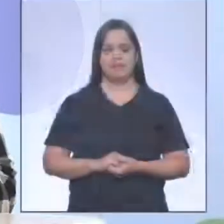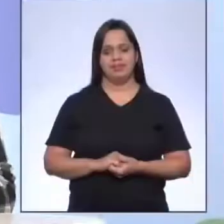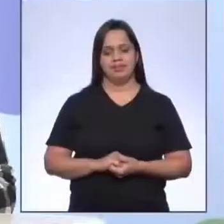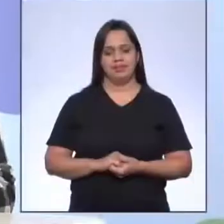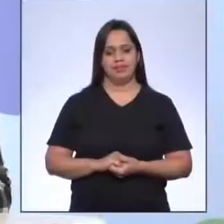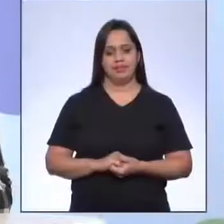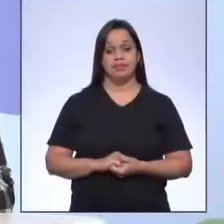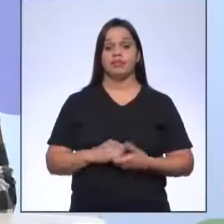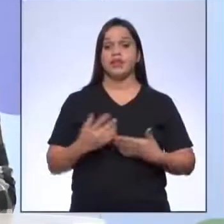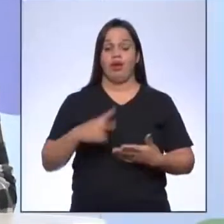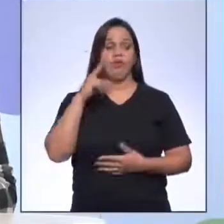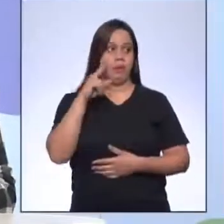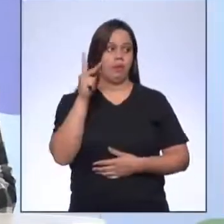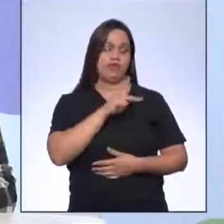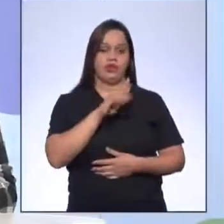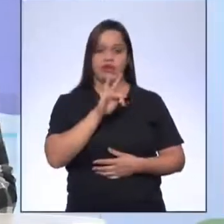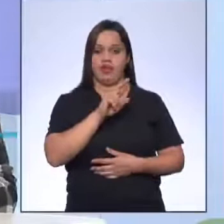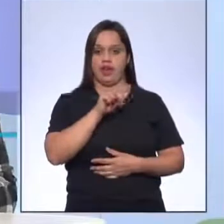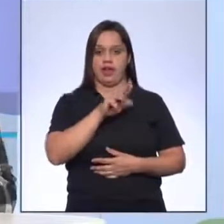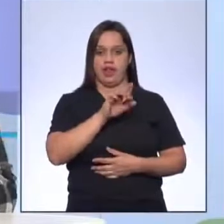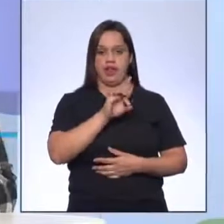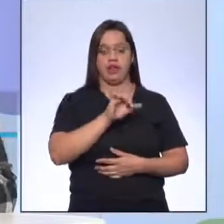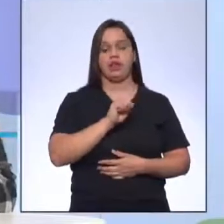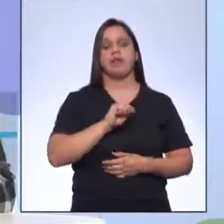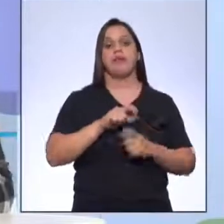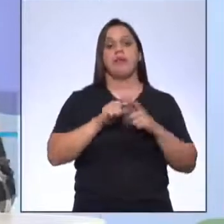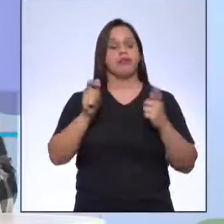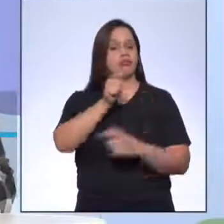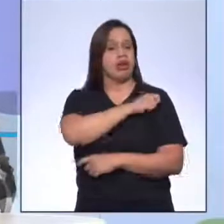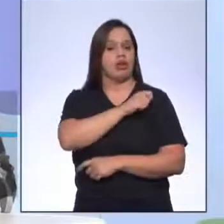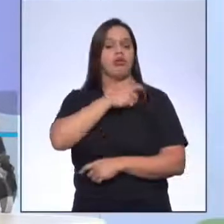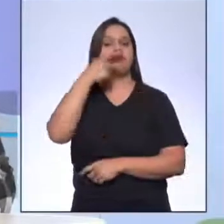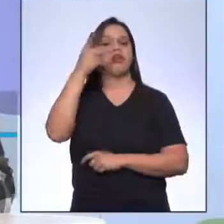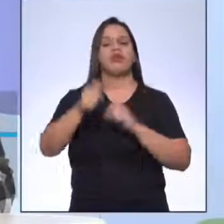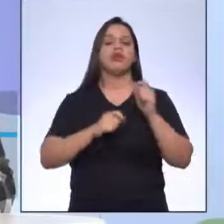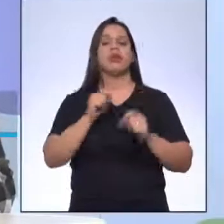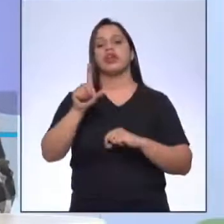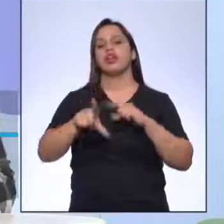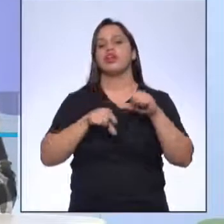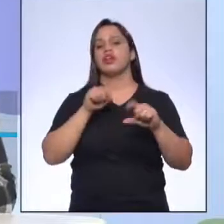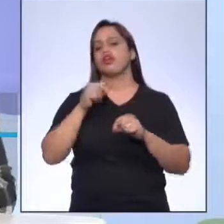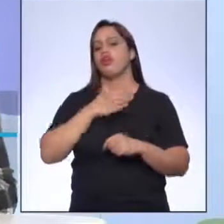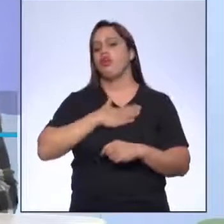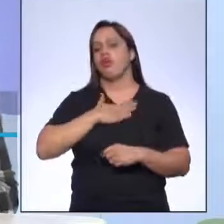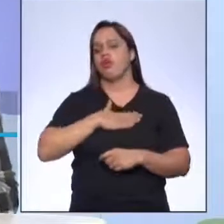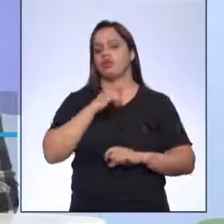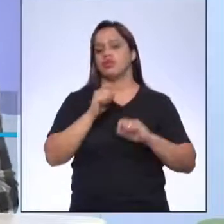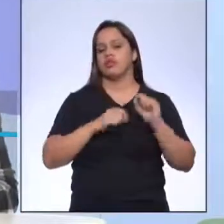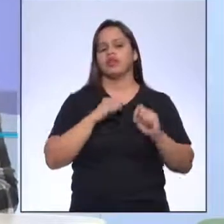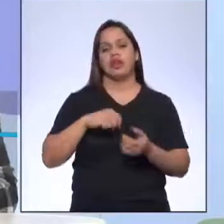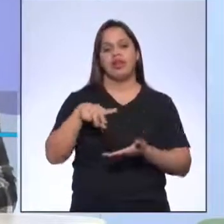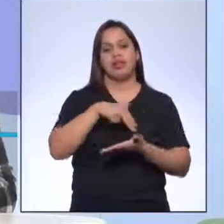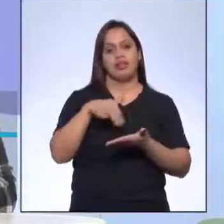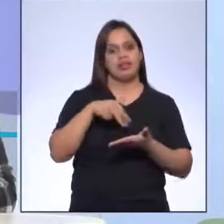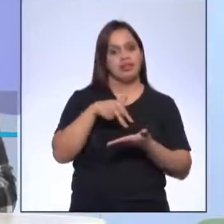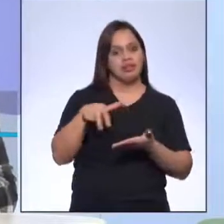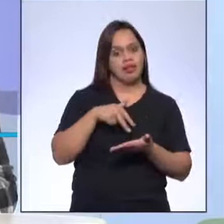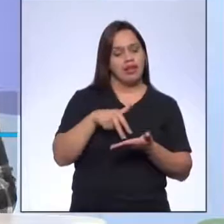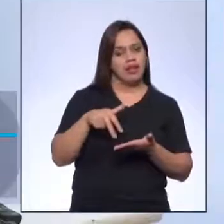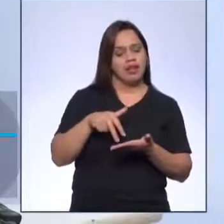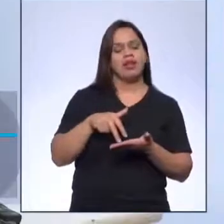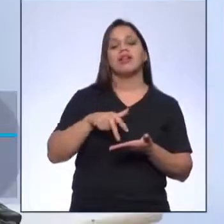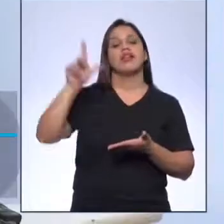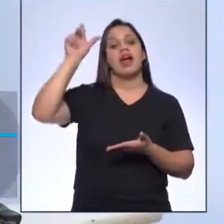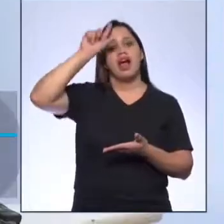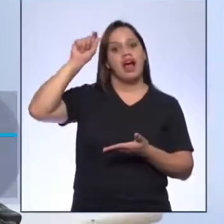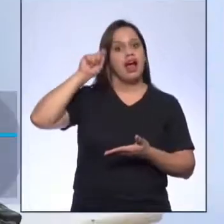Olha só, professora Fernanda, a maioria dos alunos aqui, né, diz que se identifica muito com as danças de origem